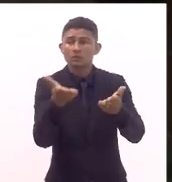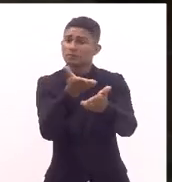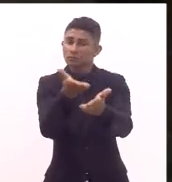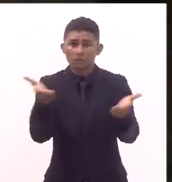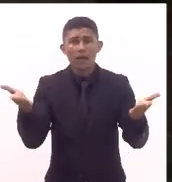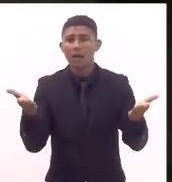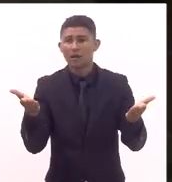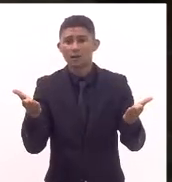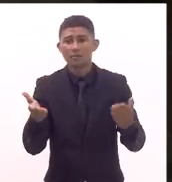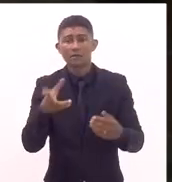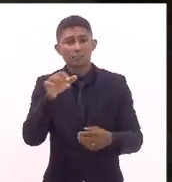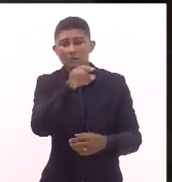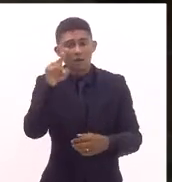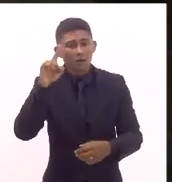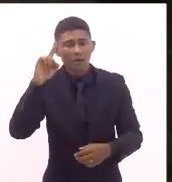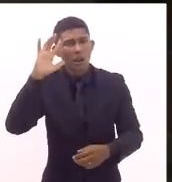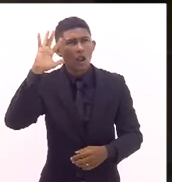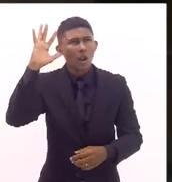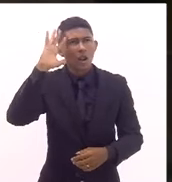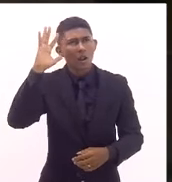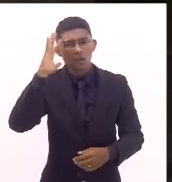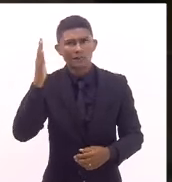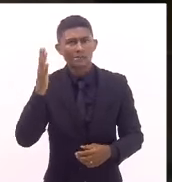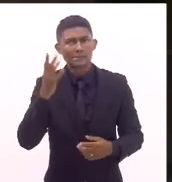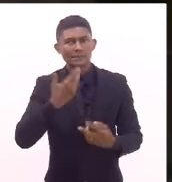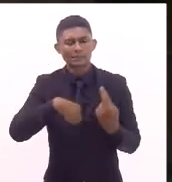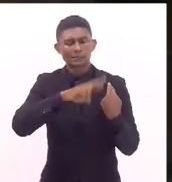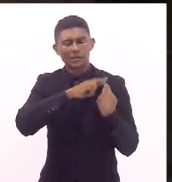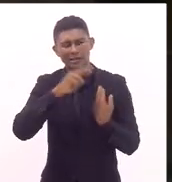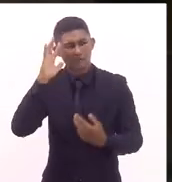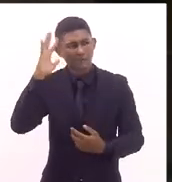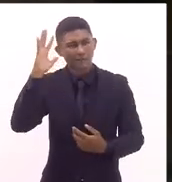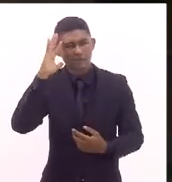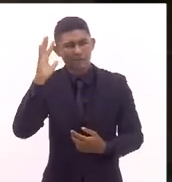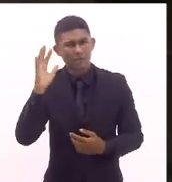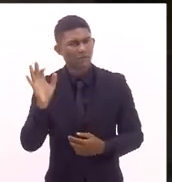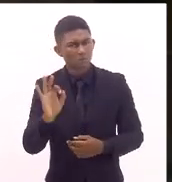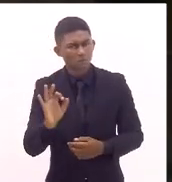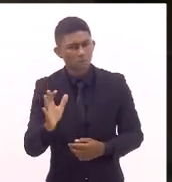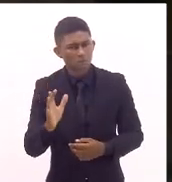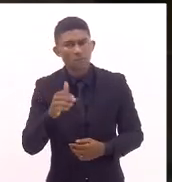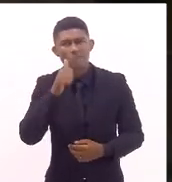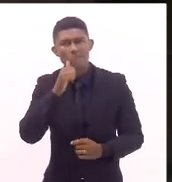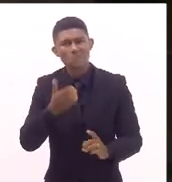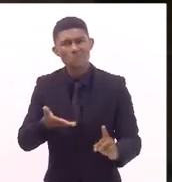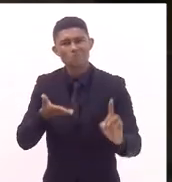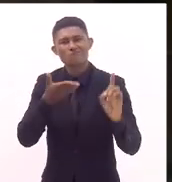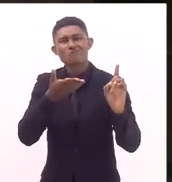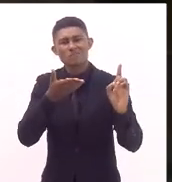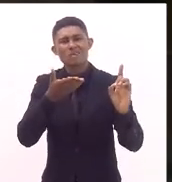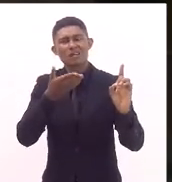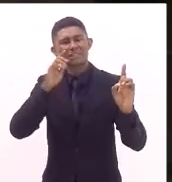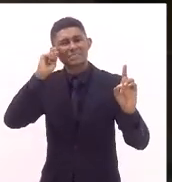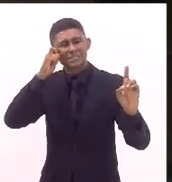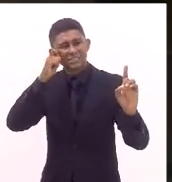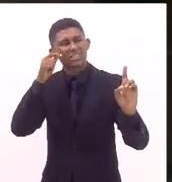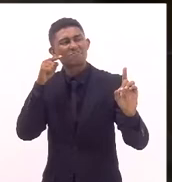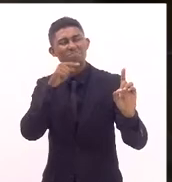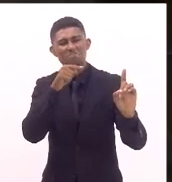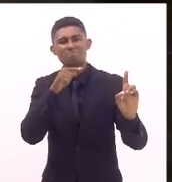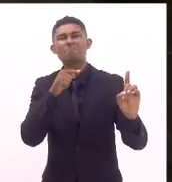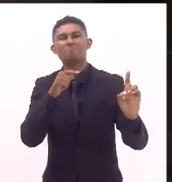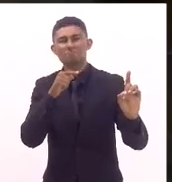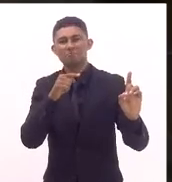todos que ainda não pensaram na responsabilidade que significa ter uma mulher preta no Parlamento